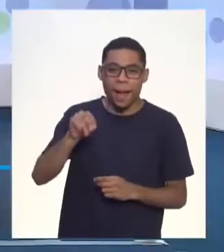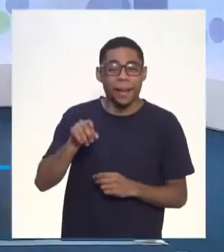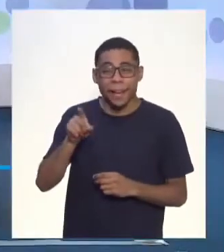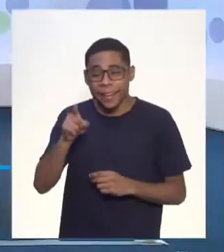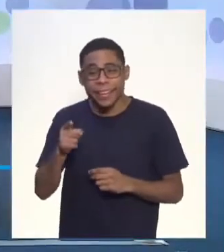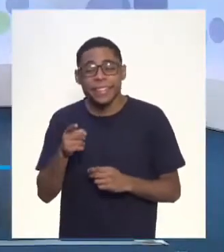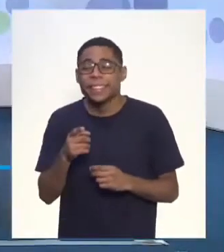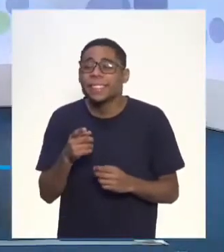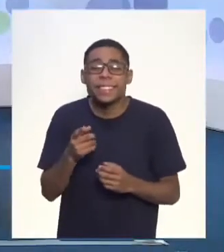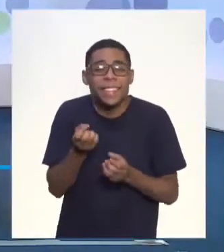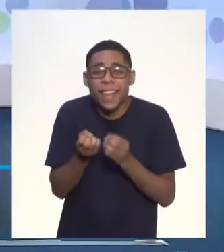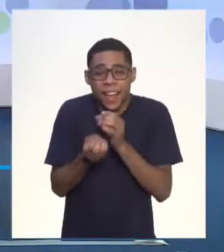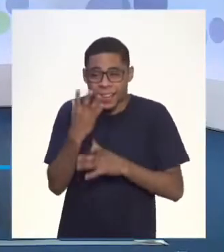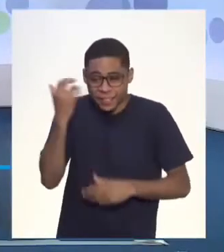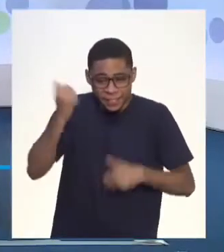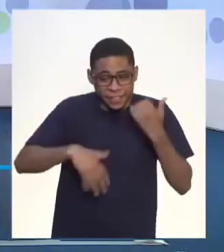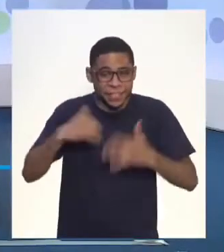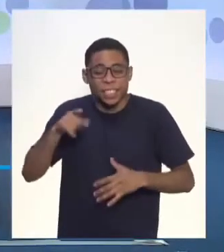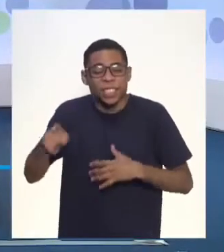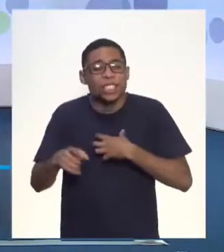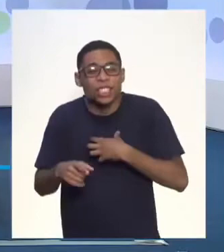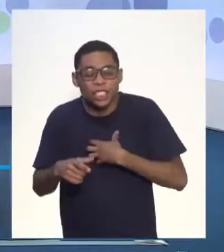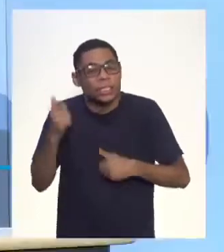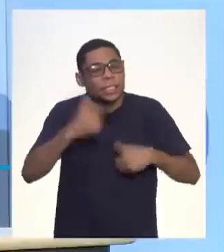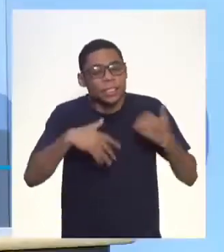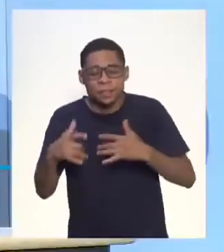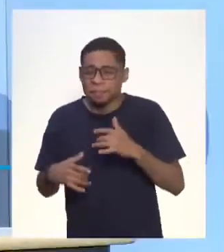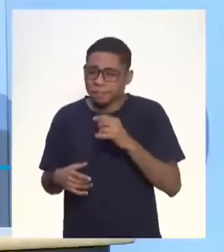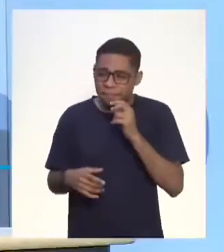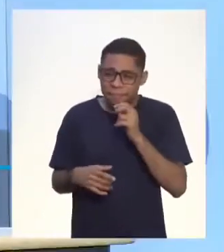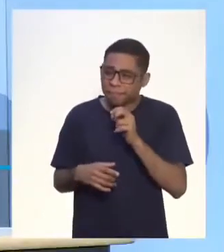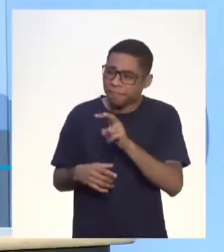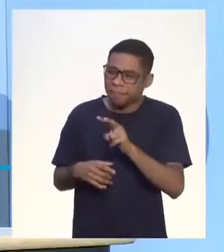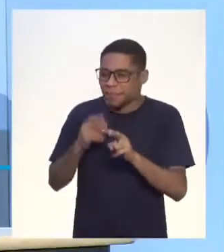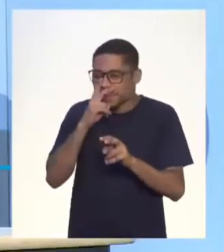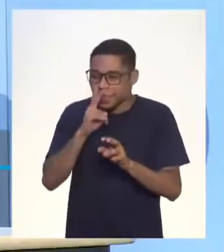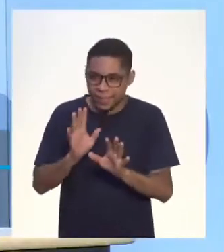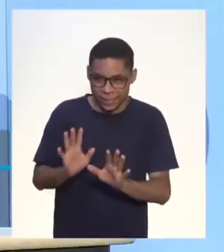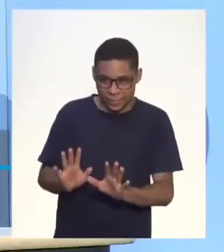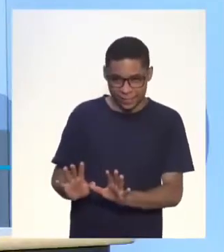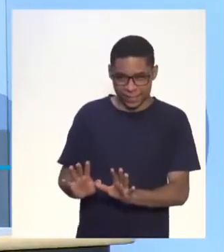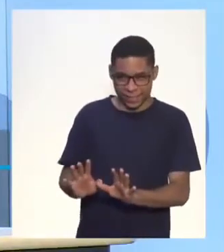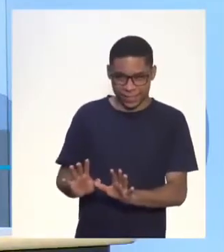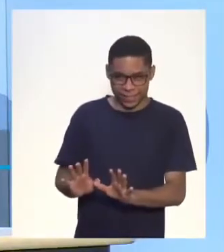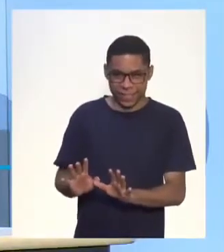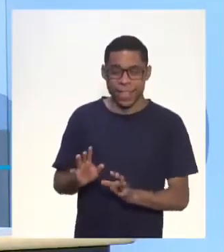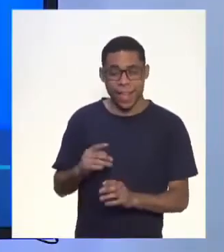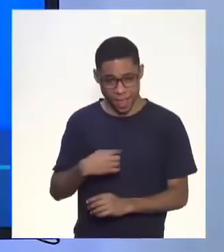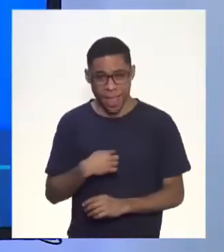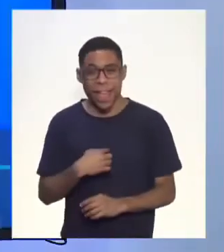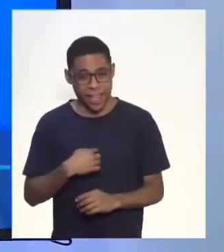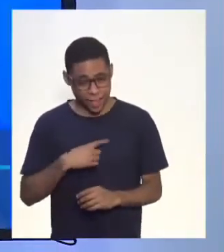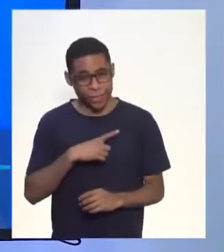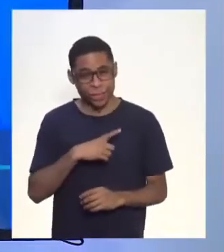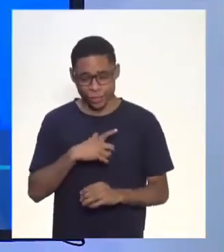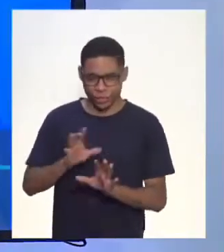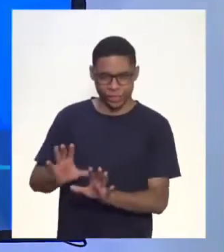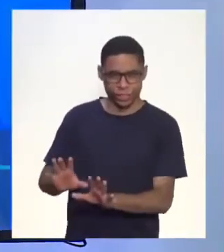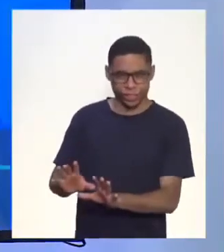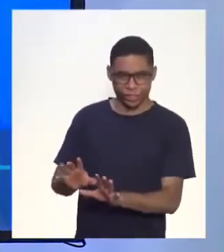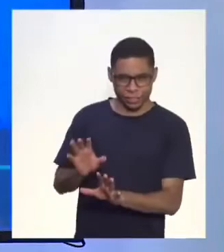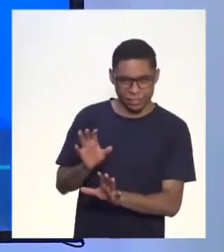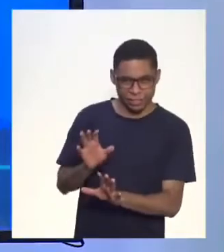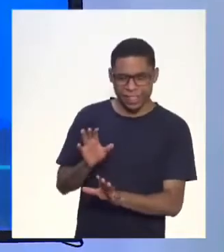assim, a voz dele, a forma como ele fala, né, você já fica meio com o pé atrás, né? Pelo menos eu fiquei. Então, vamos lá. Essa pergunta